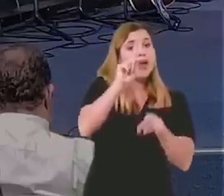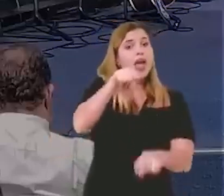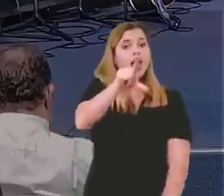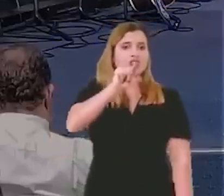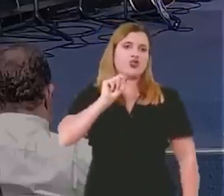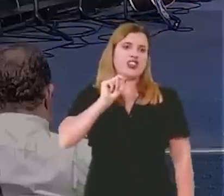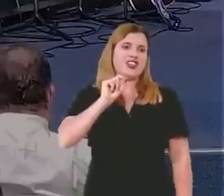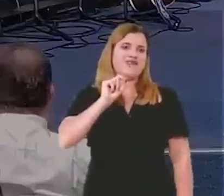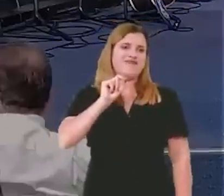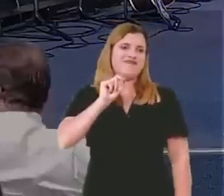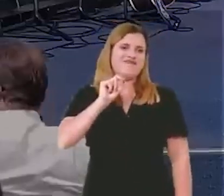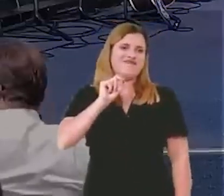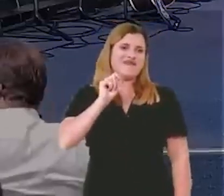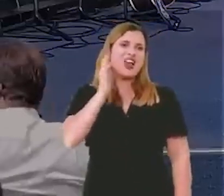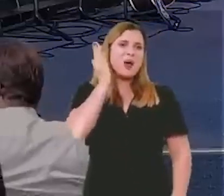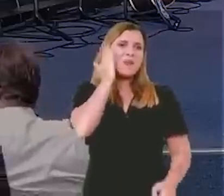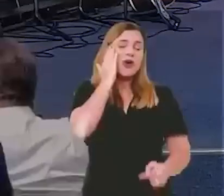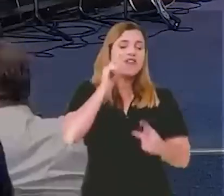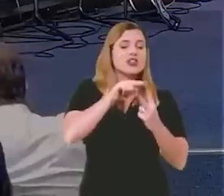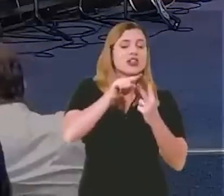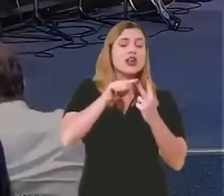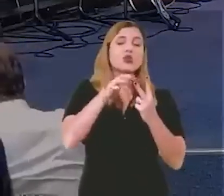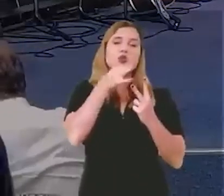A indecisão é a decisão de não decidir.